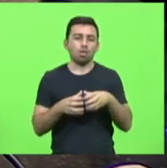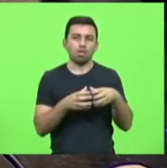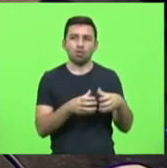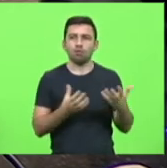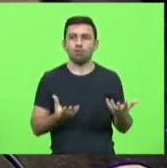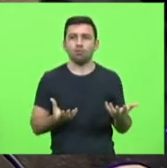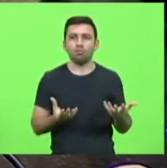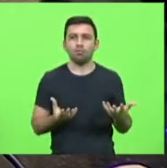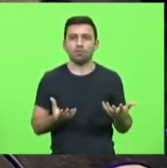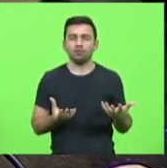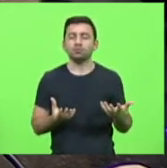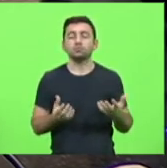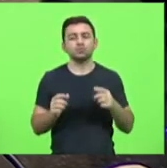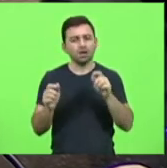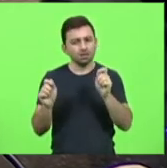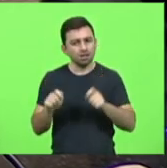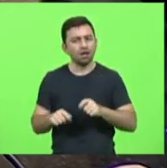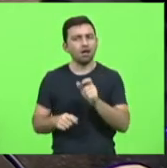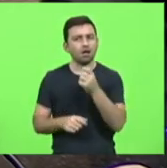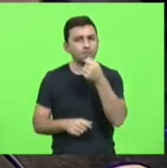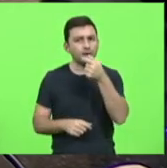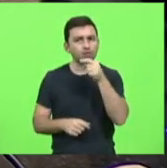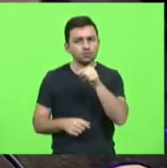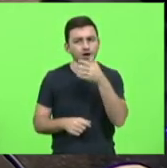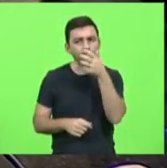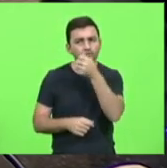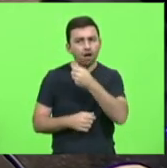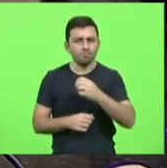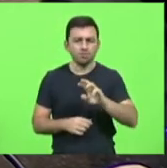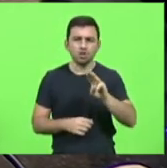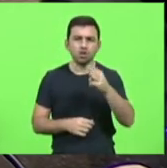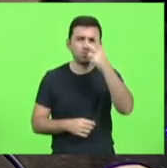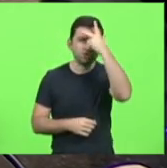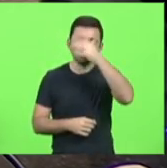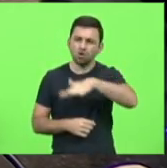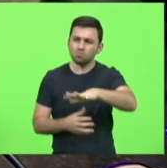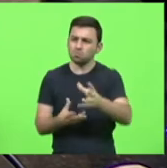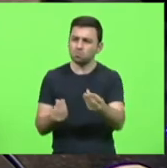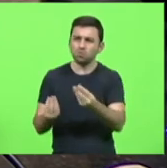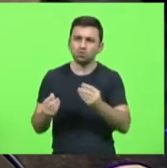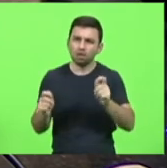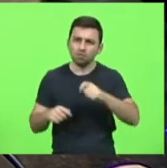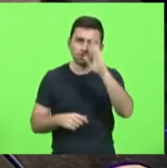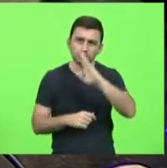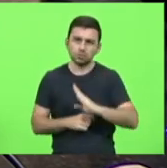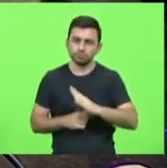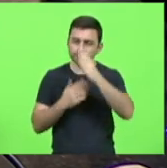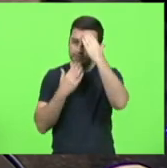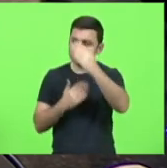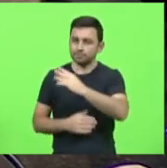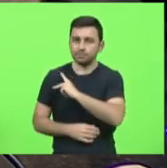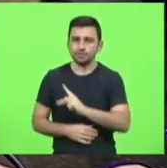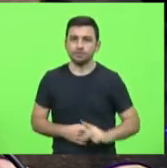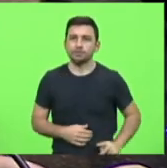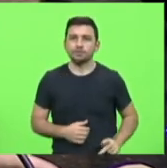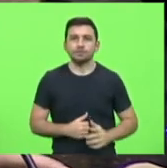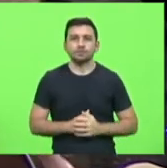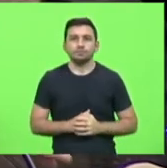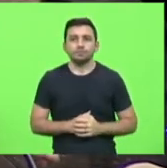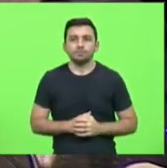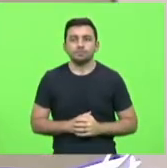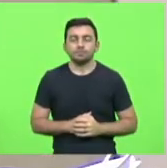salvo milhões, milhares de vidas aqui no Brasil. Obrigado, presidente.